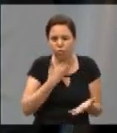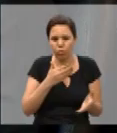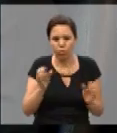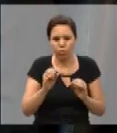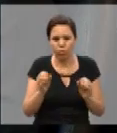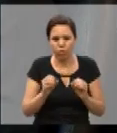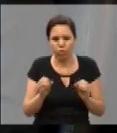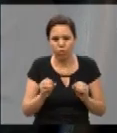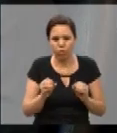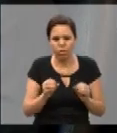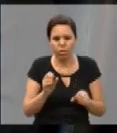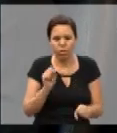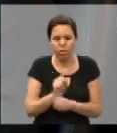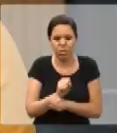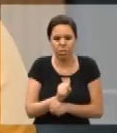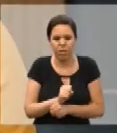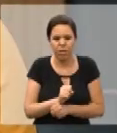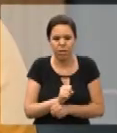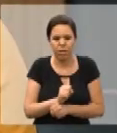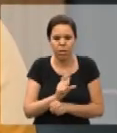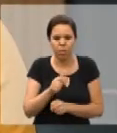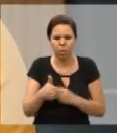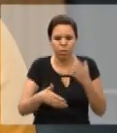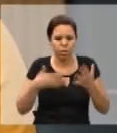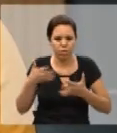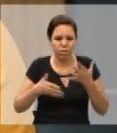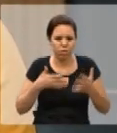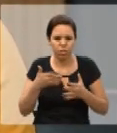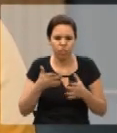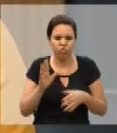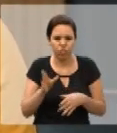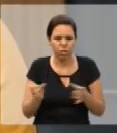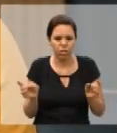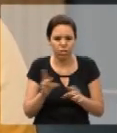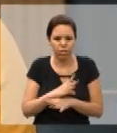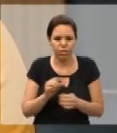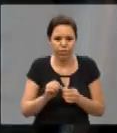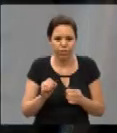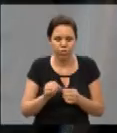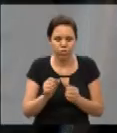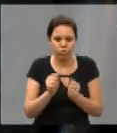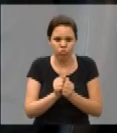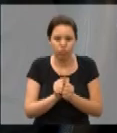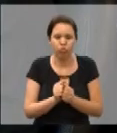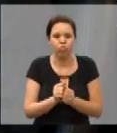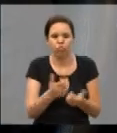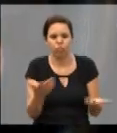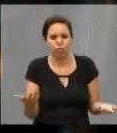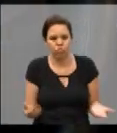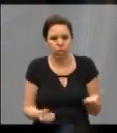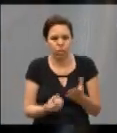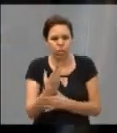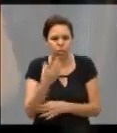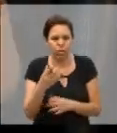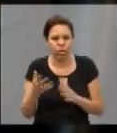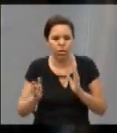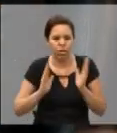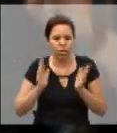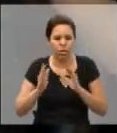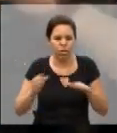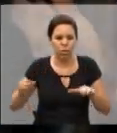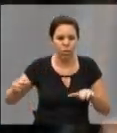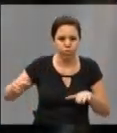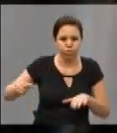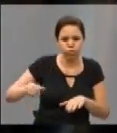eu segurei a cena, aí veio um caminhão, aí eu já fui perto do caminhão. Então assim, tem muito essa sintonia. Eu e o